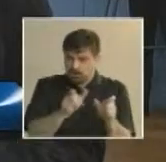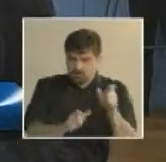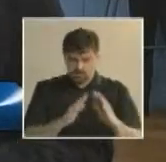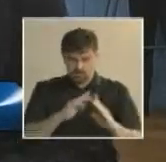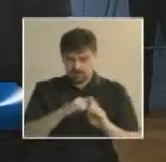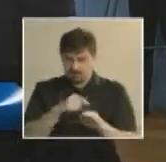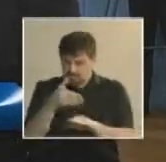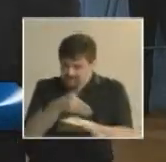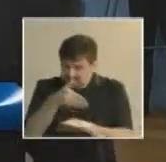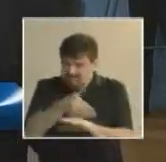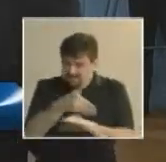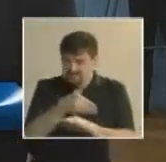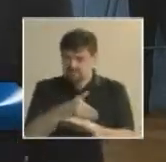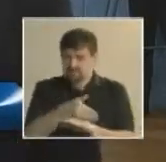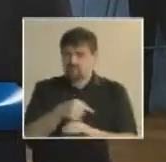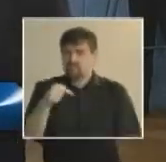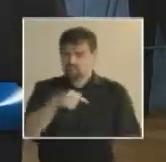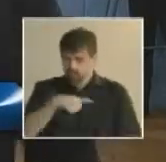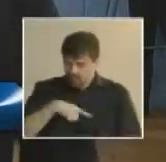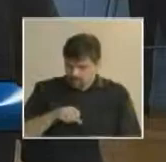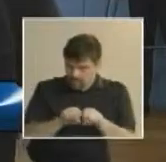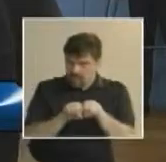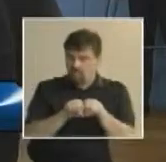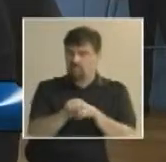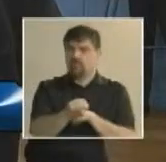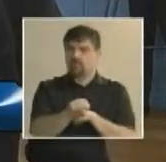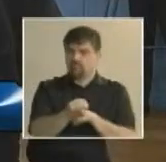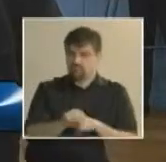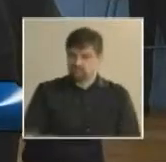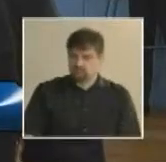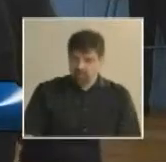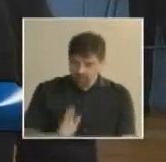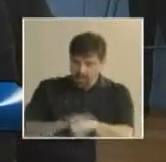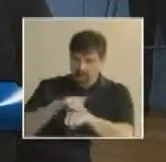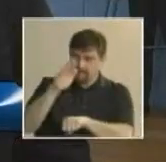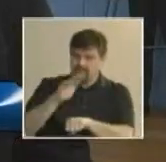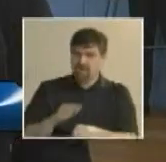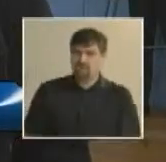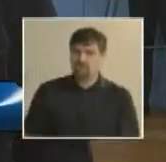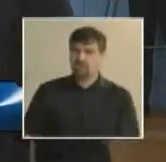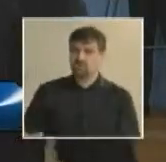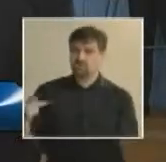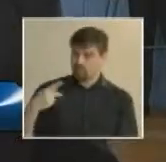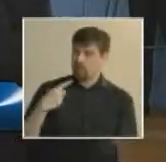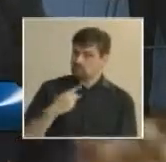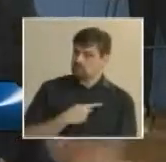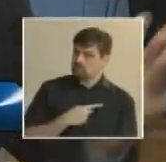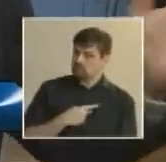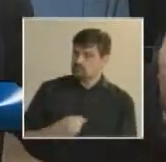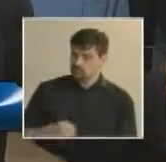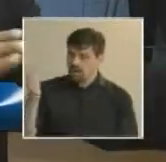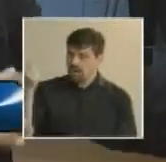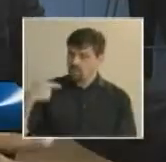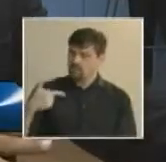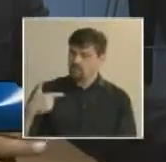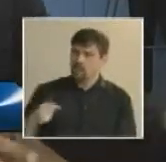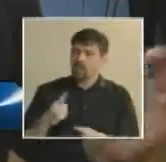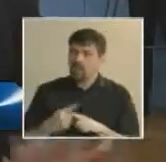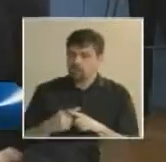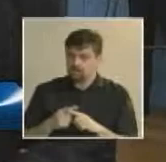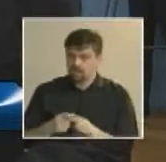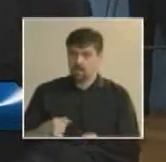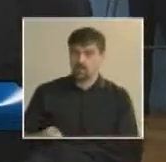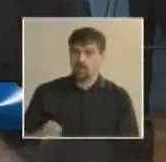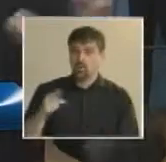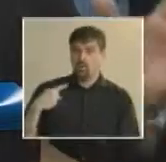igreja eles têm mais formação inclusive do próprio pastor porque às vezes a formação do pastor é